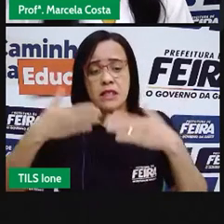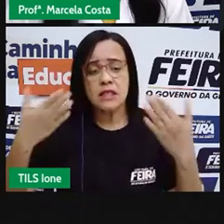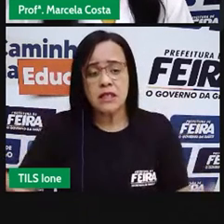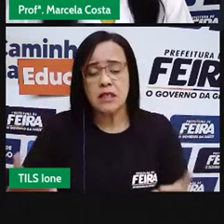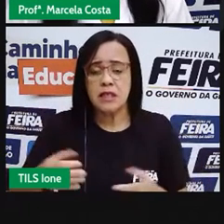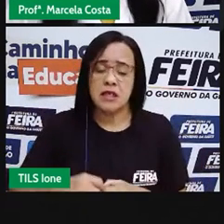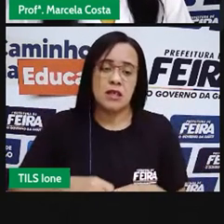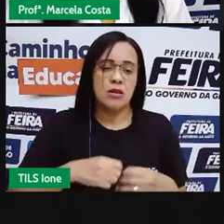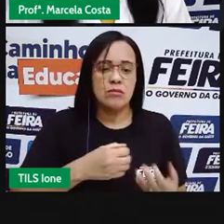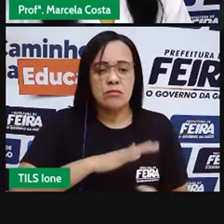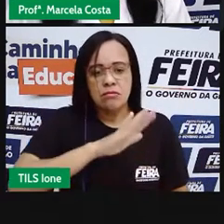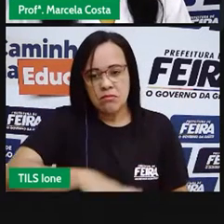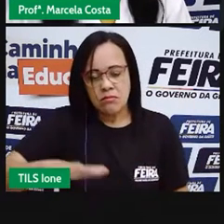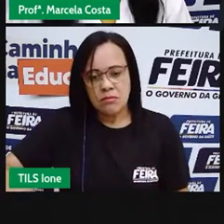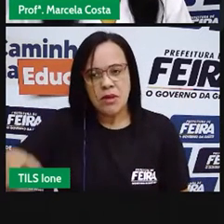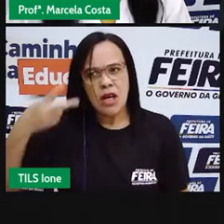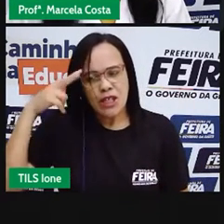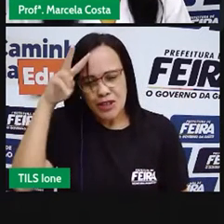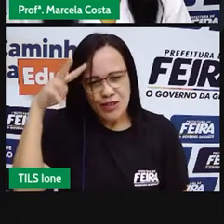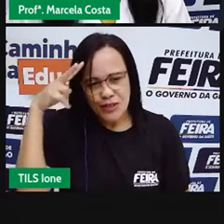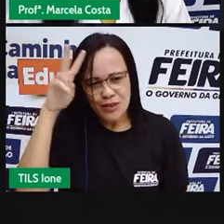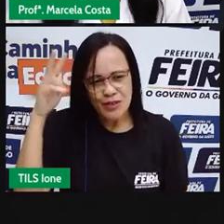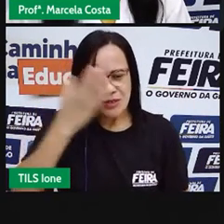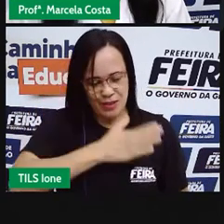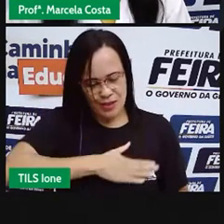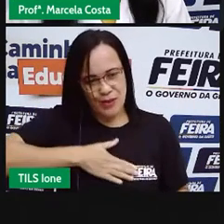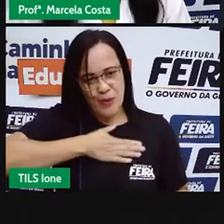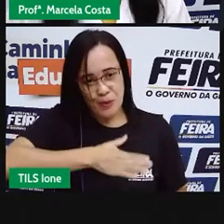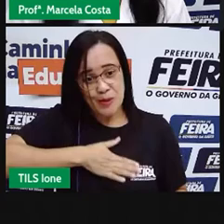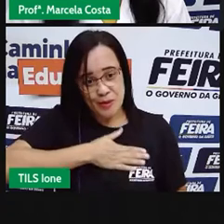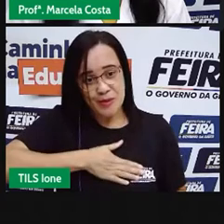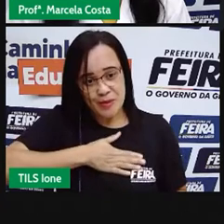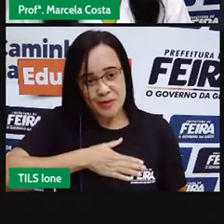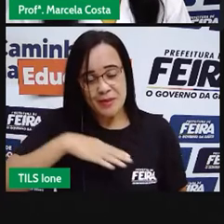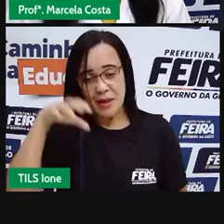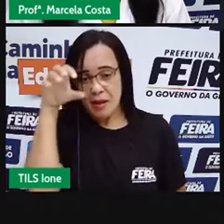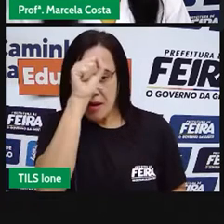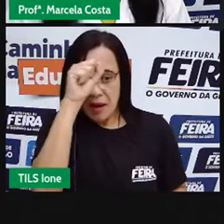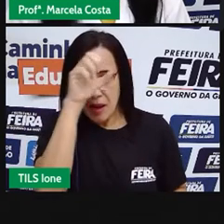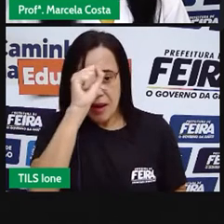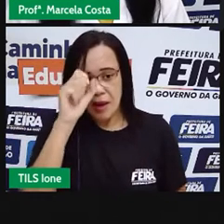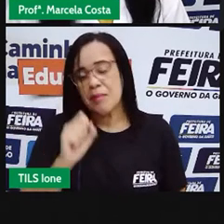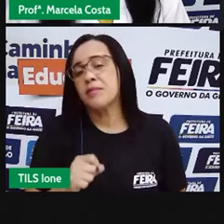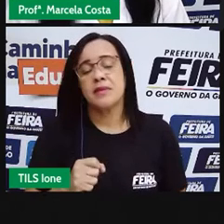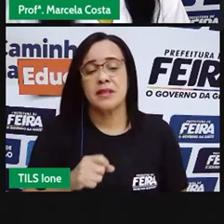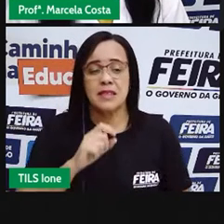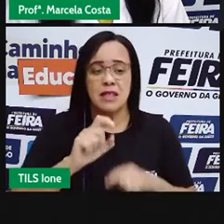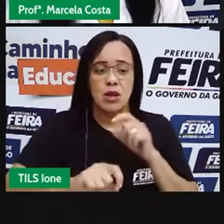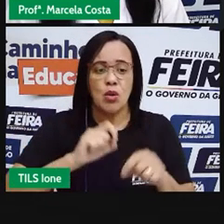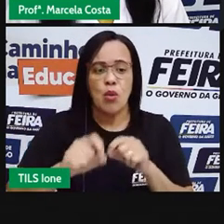flor gostar da história a aprender a